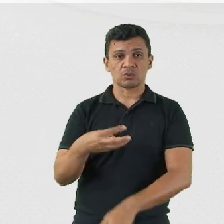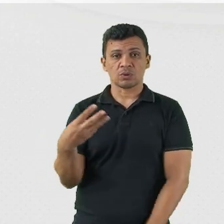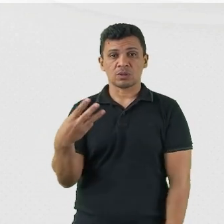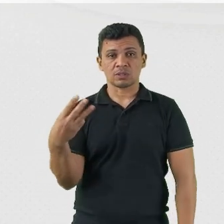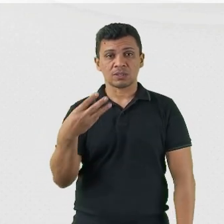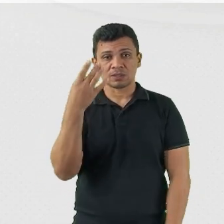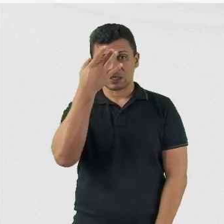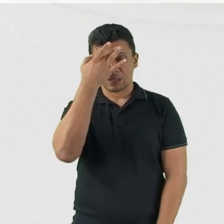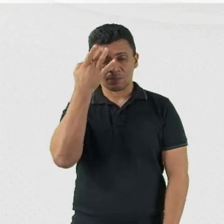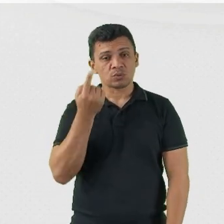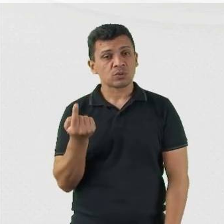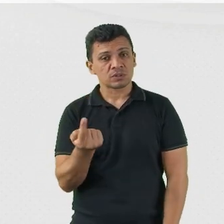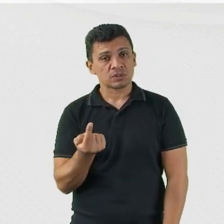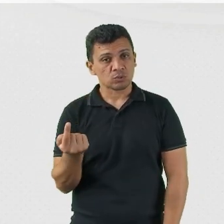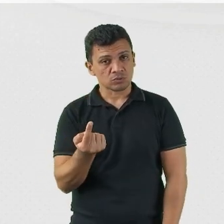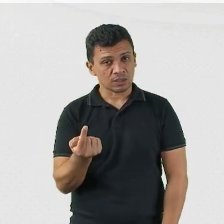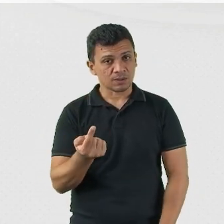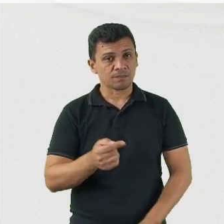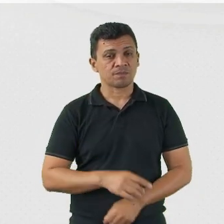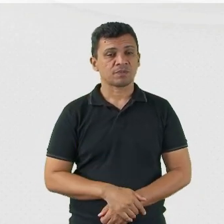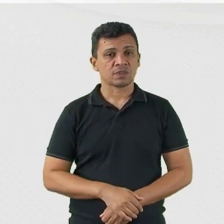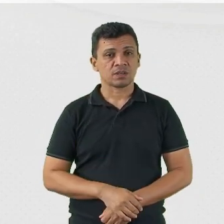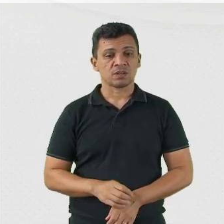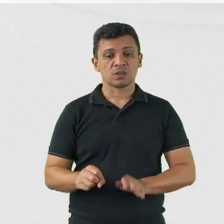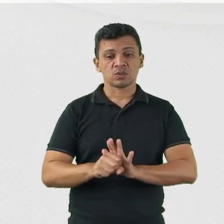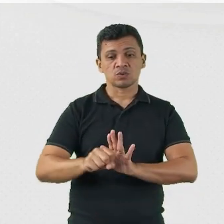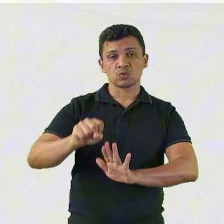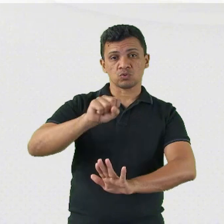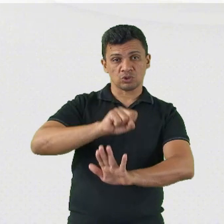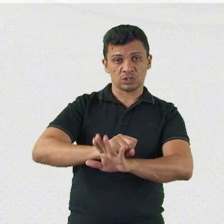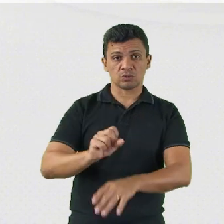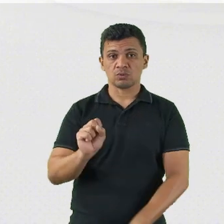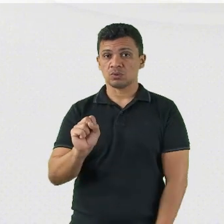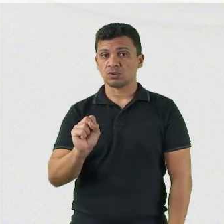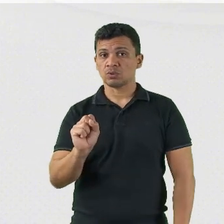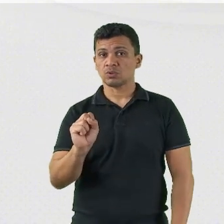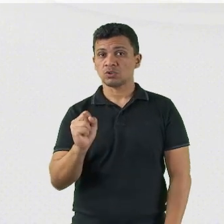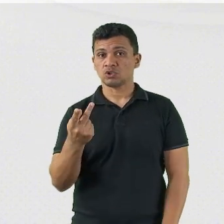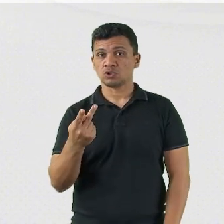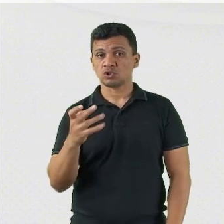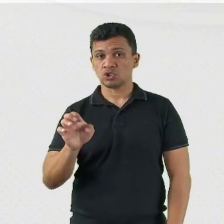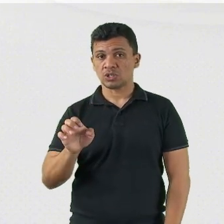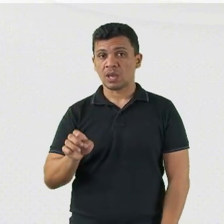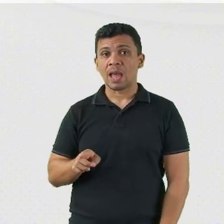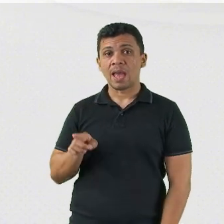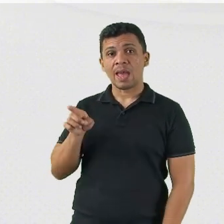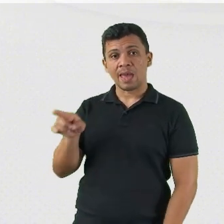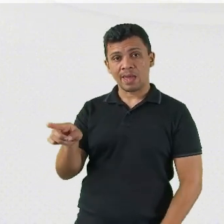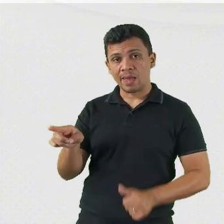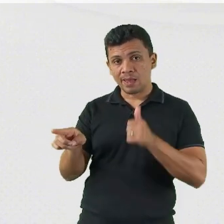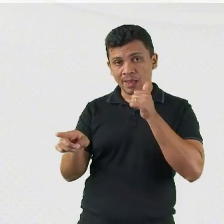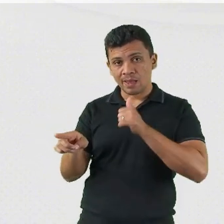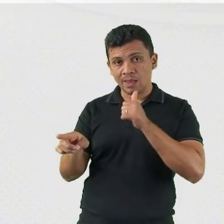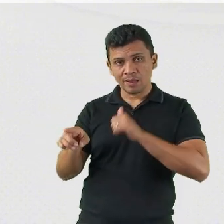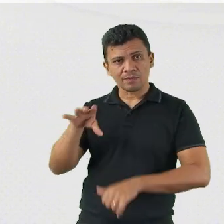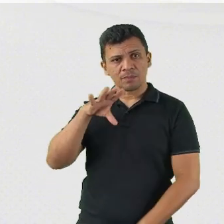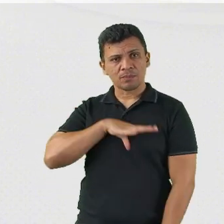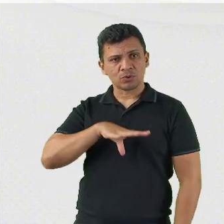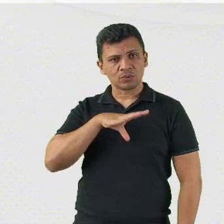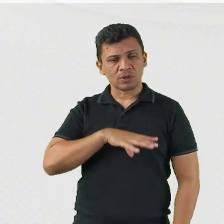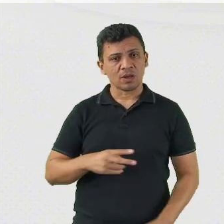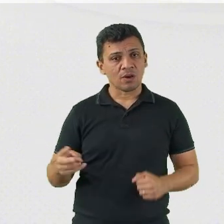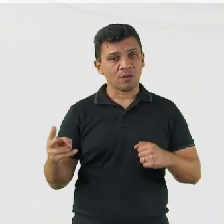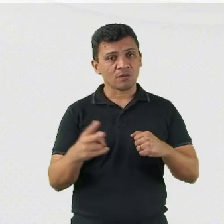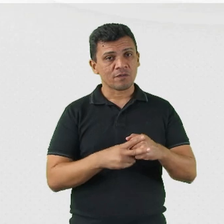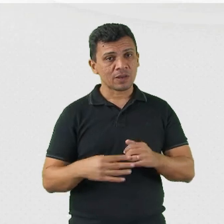pessoa do singular, ou seja, o sujeito é she, ela em português, esse verbo terminou